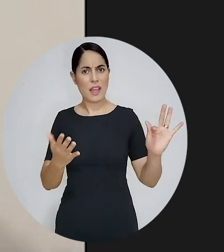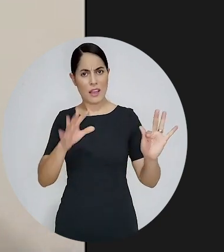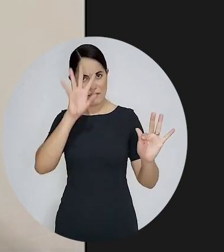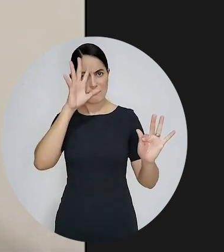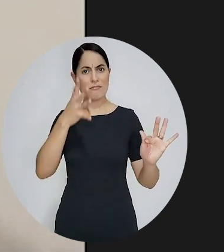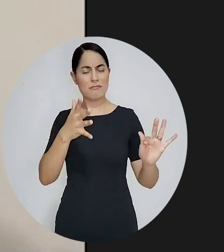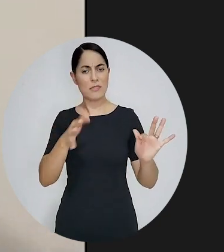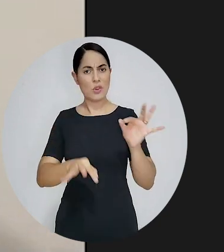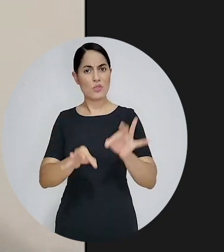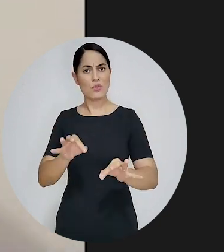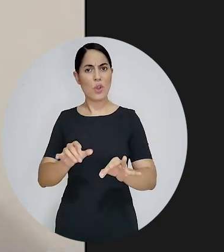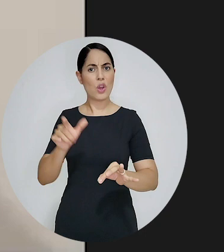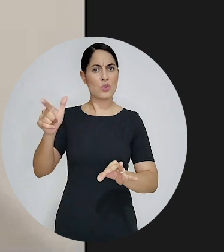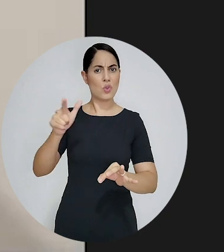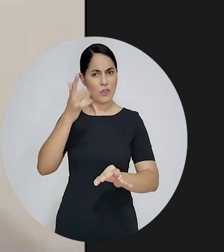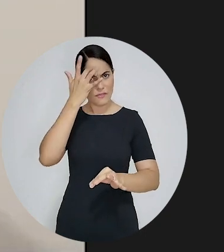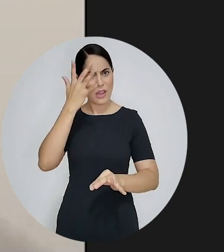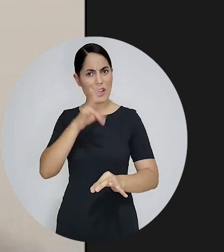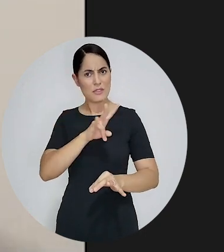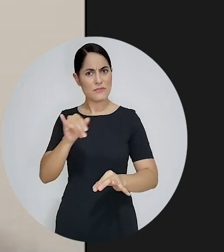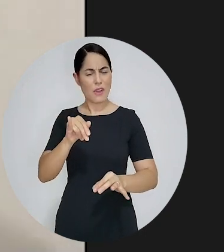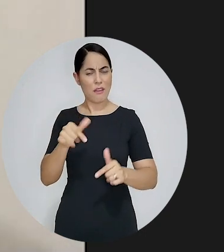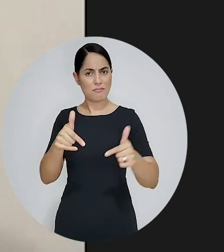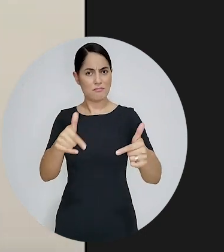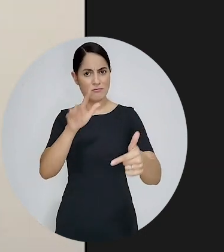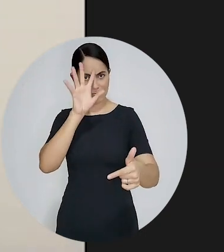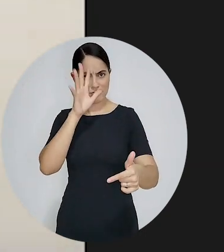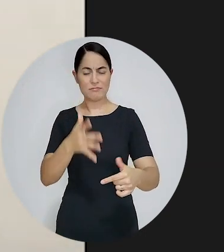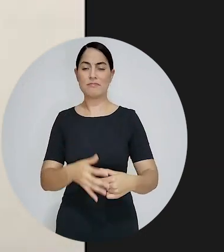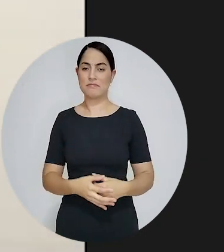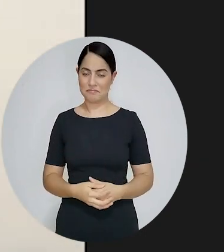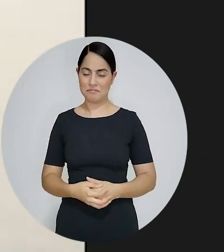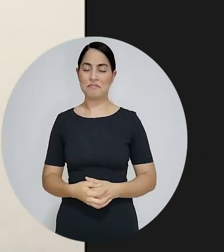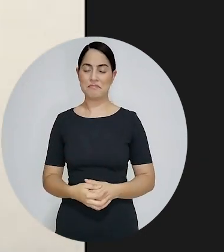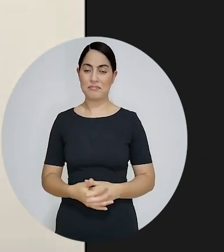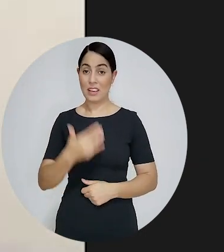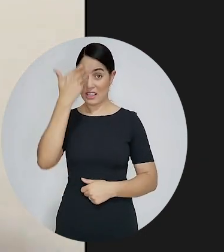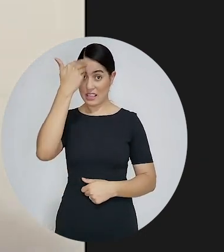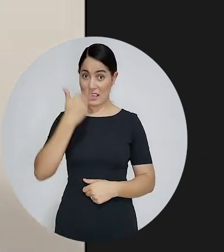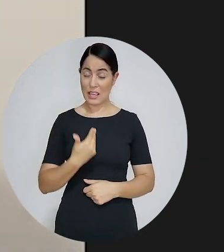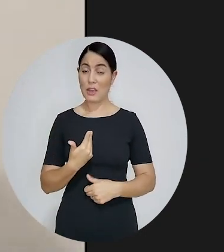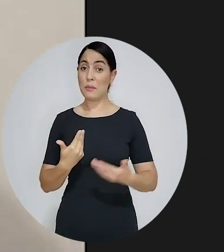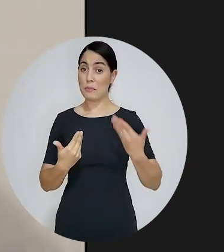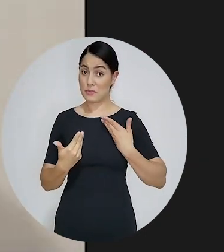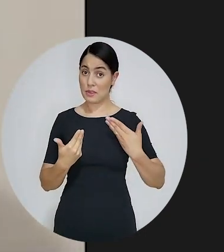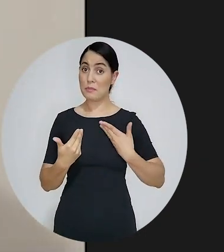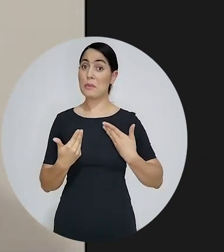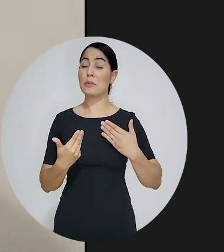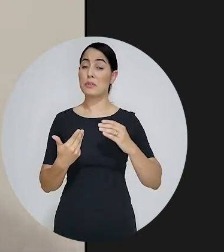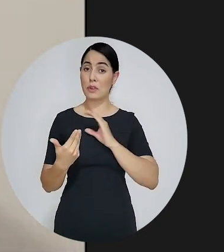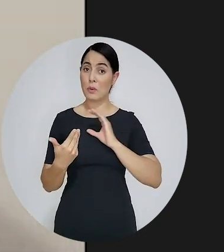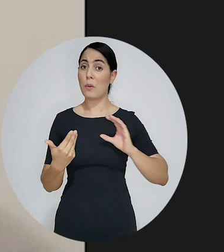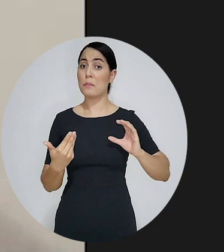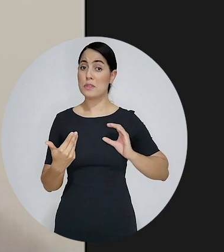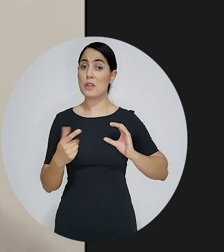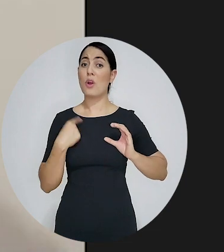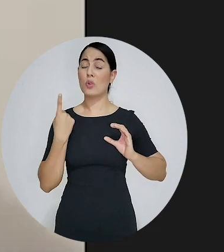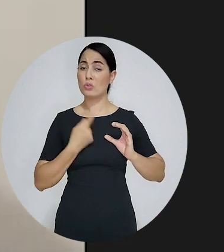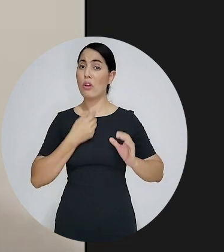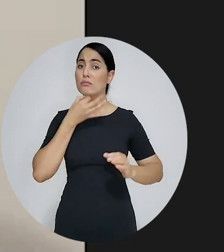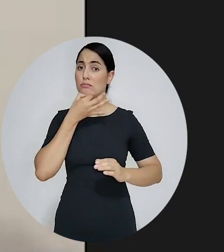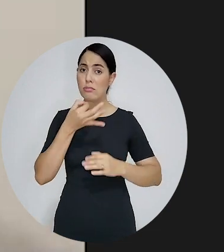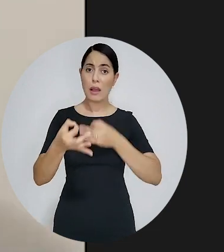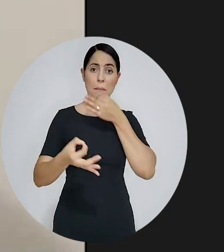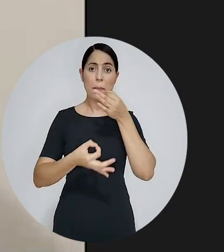dúvida nenhuma, vai facilitar muito outros julgados. Exatamente como nós argumentamos, eu e meus colegas da comissão, não só na